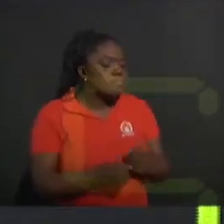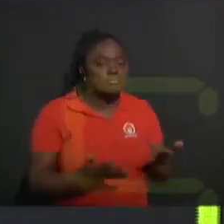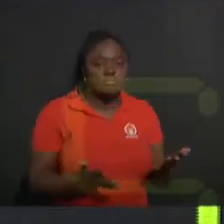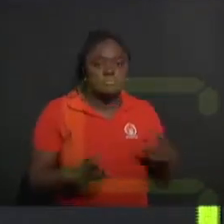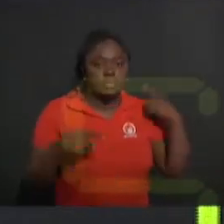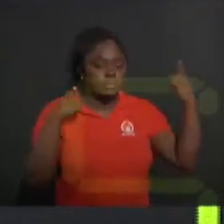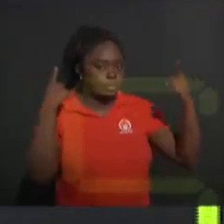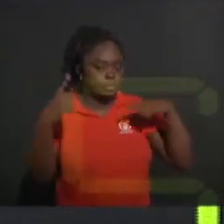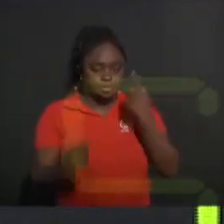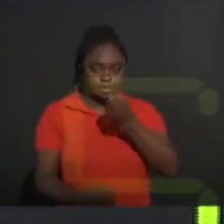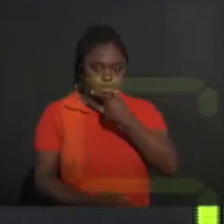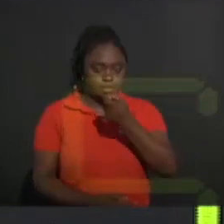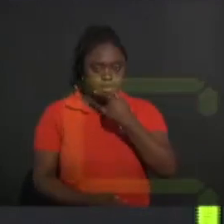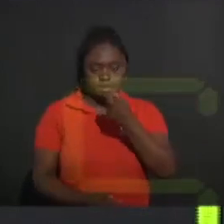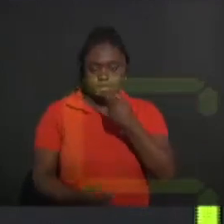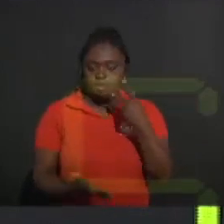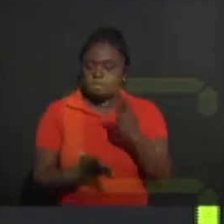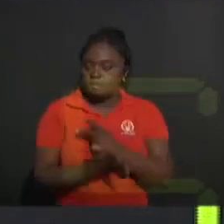Errou o remédio.